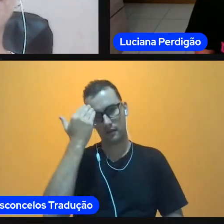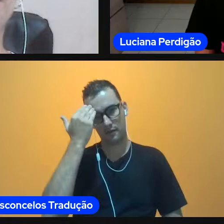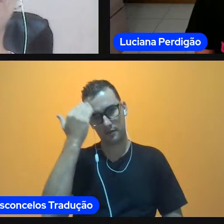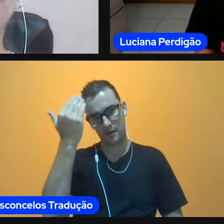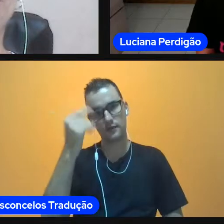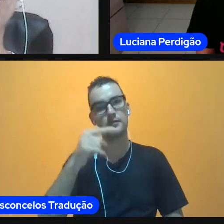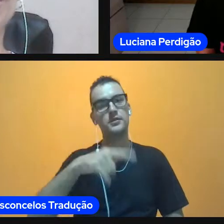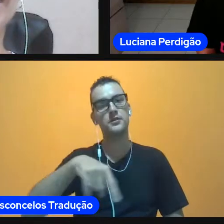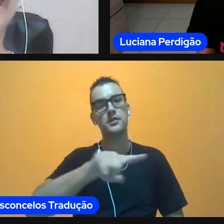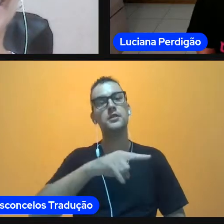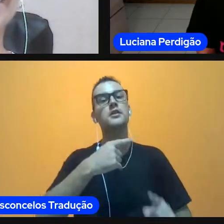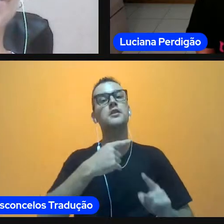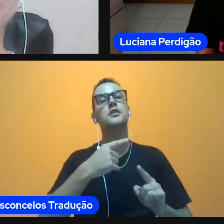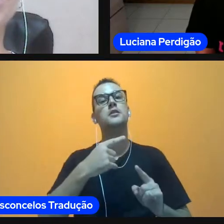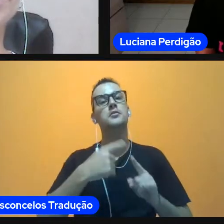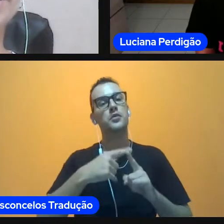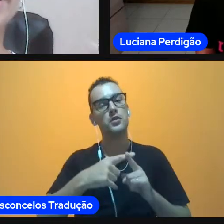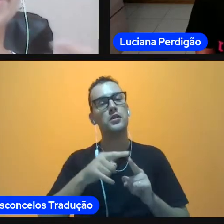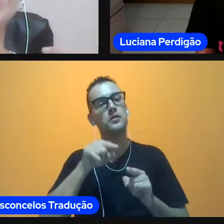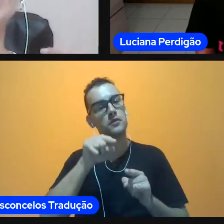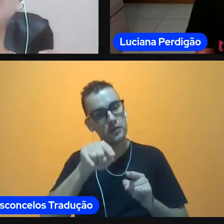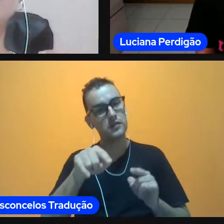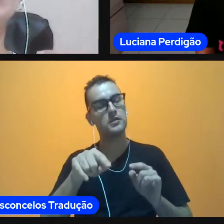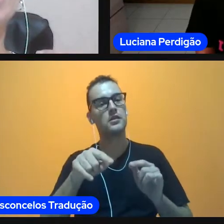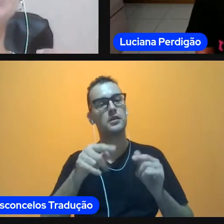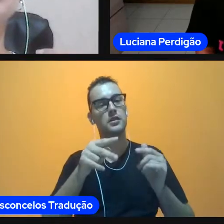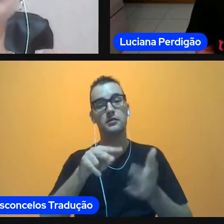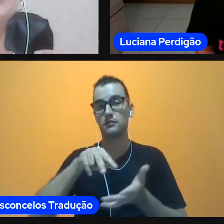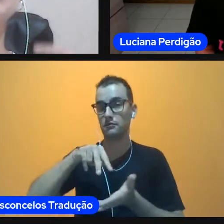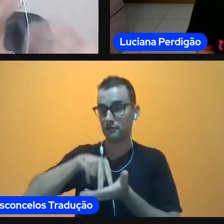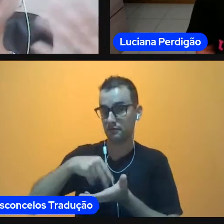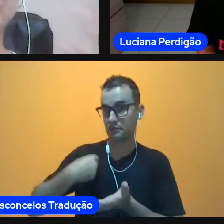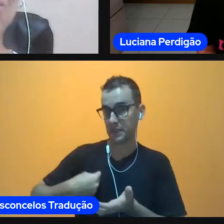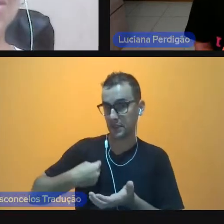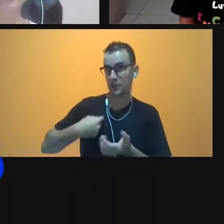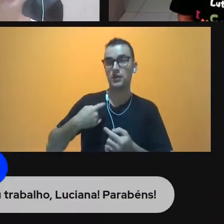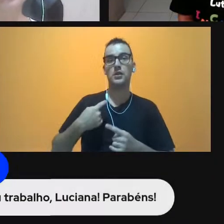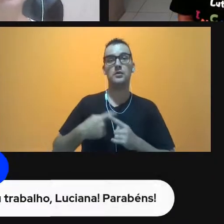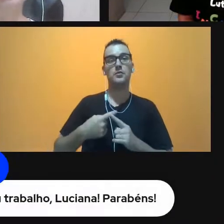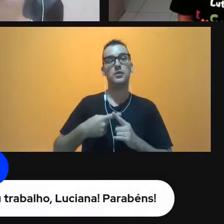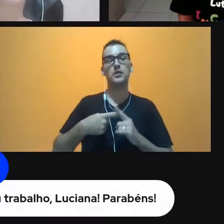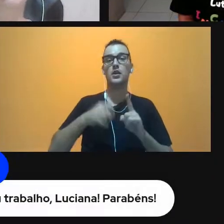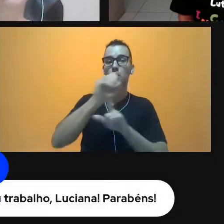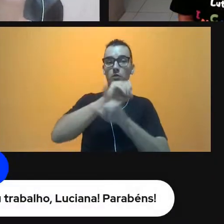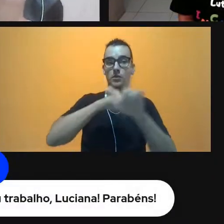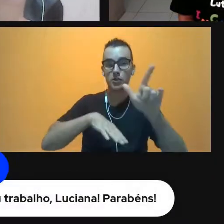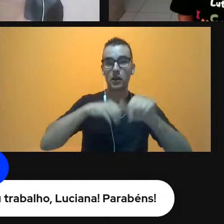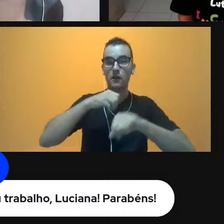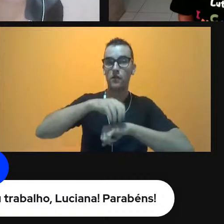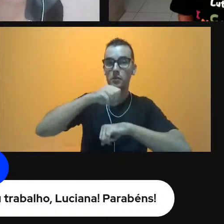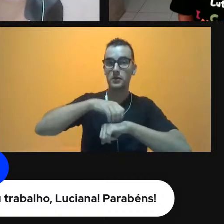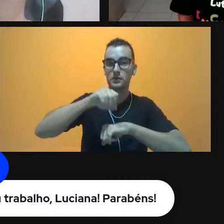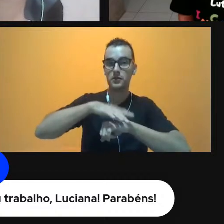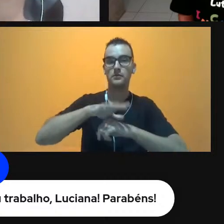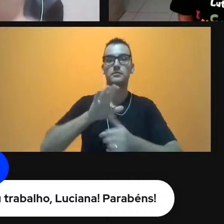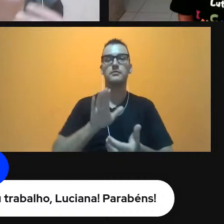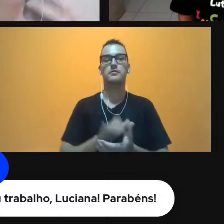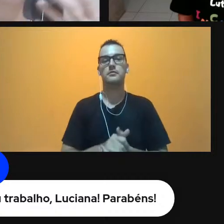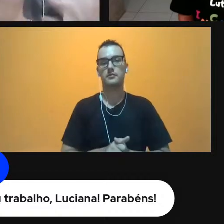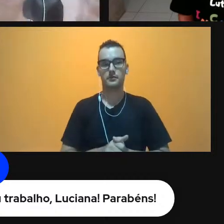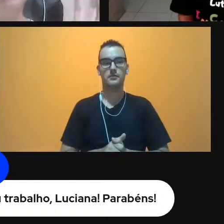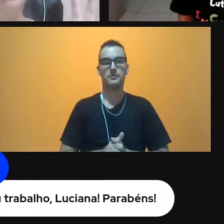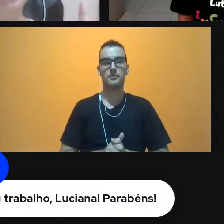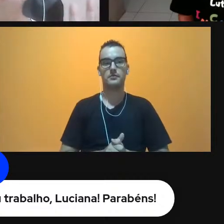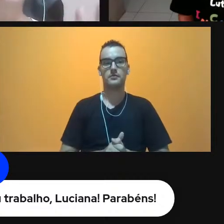agradecemos, né, pela oportunidade de você, na verdade, dividir com a gente essa experiência, essa